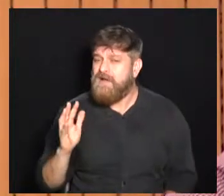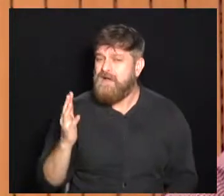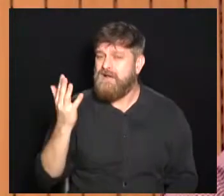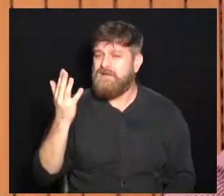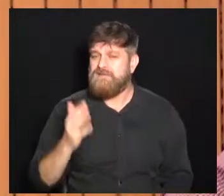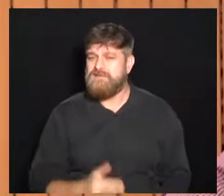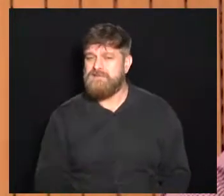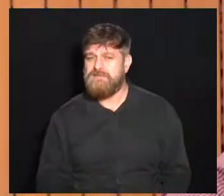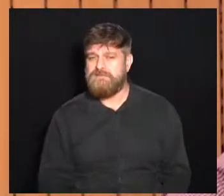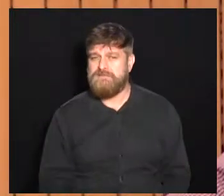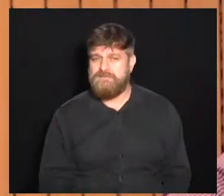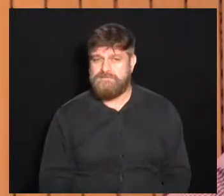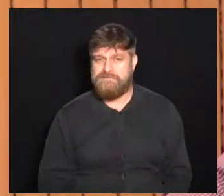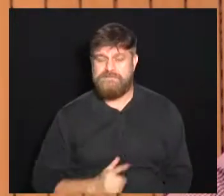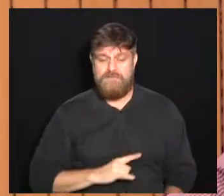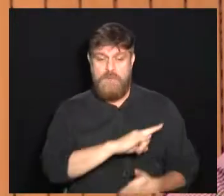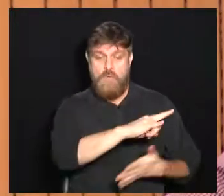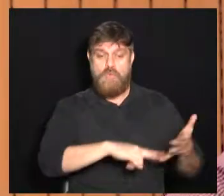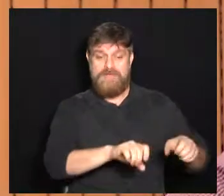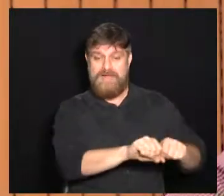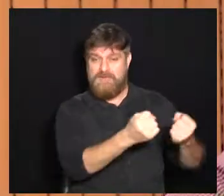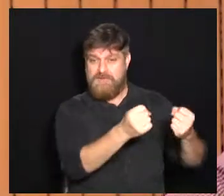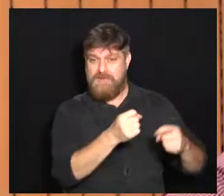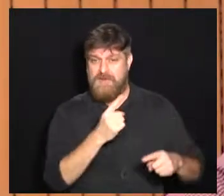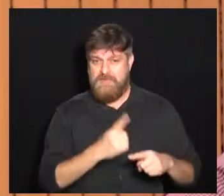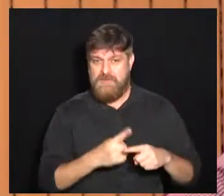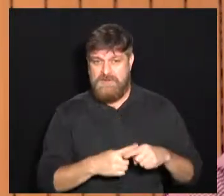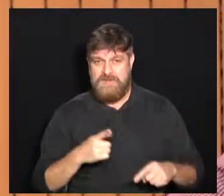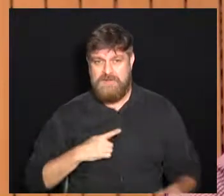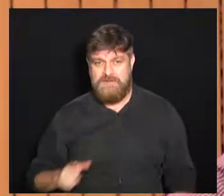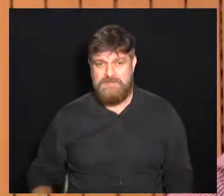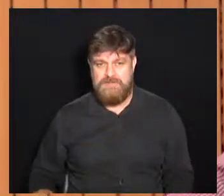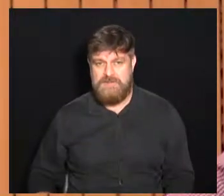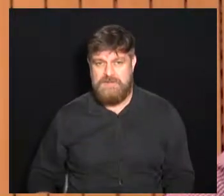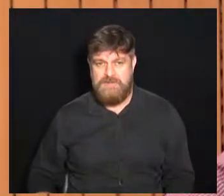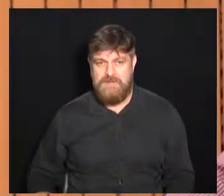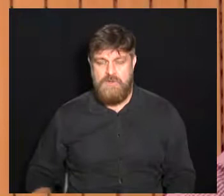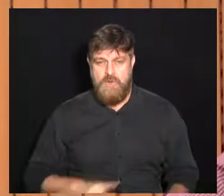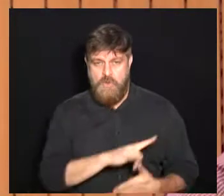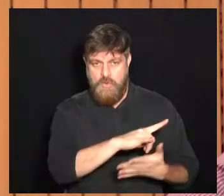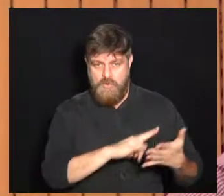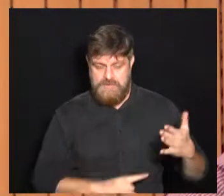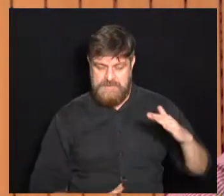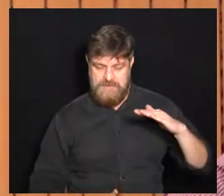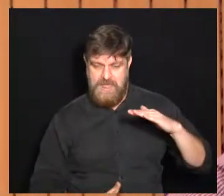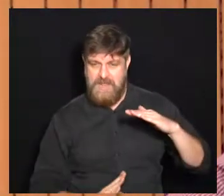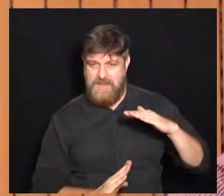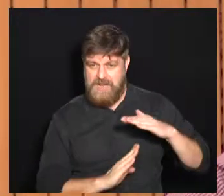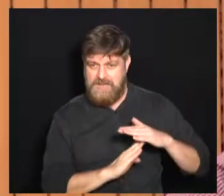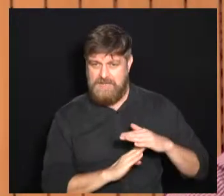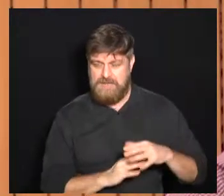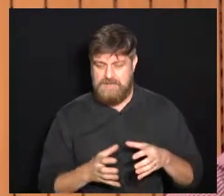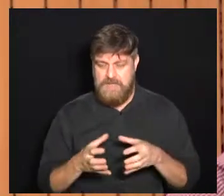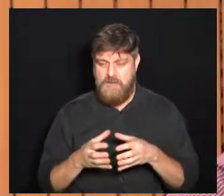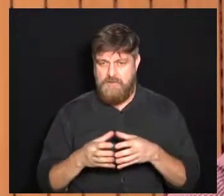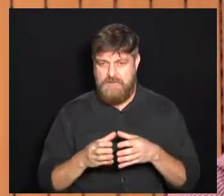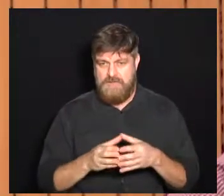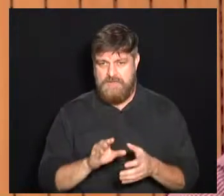aconteceu que foi rompido? Porque terminou o contrato, não foi rompido. O contrato da